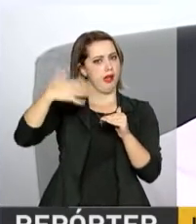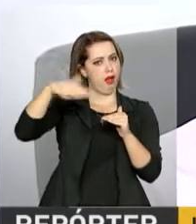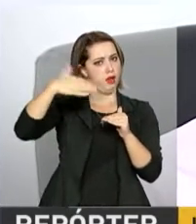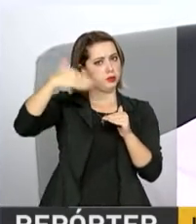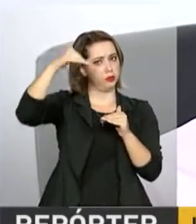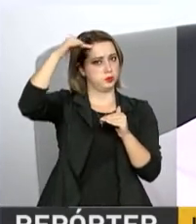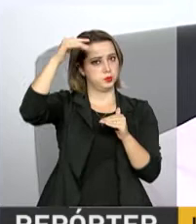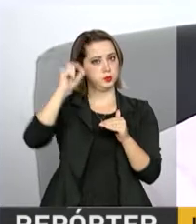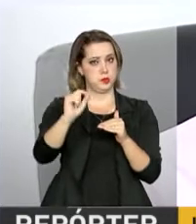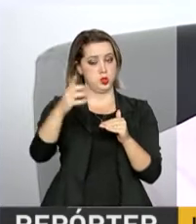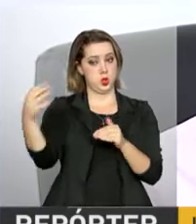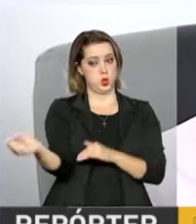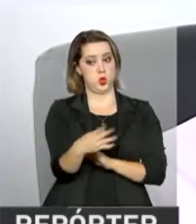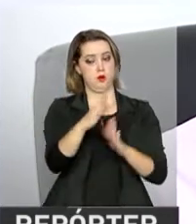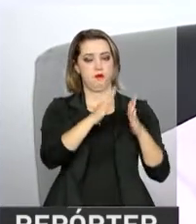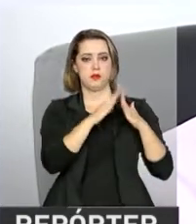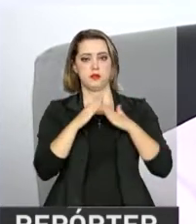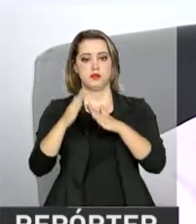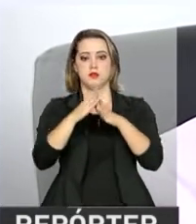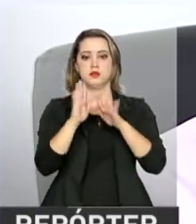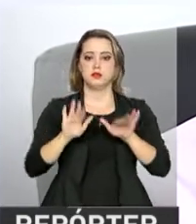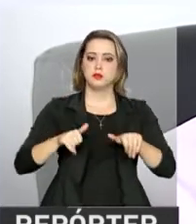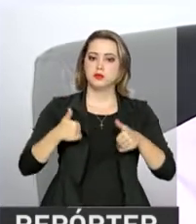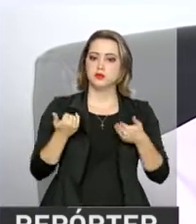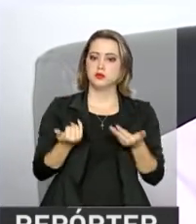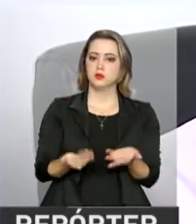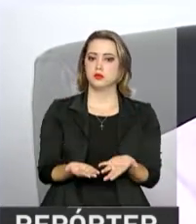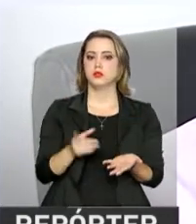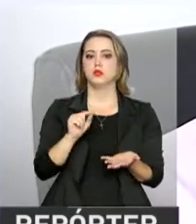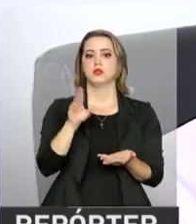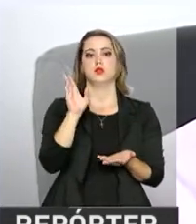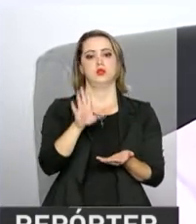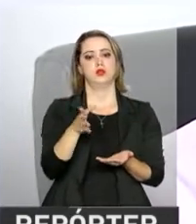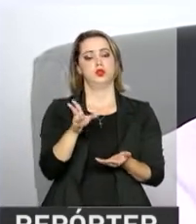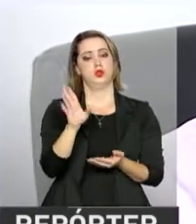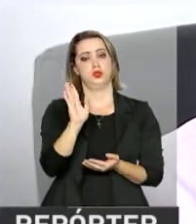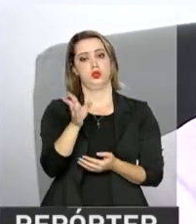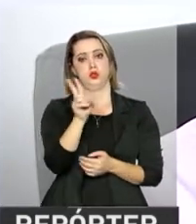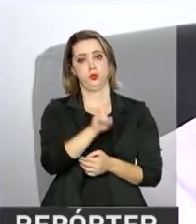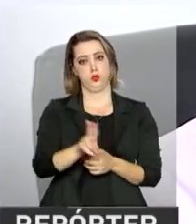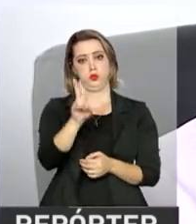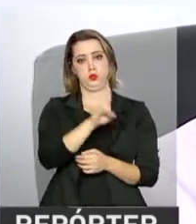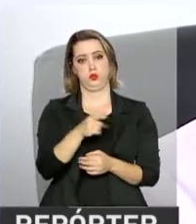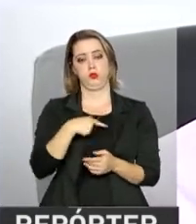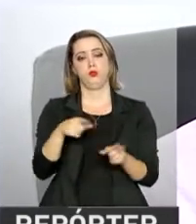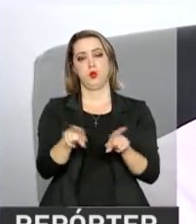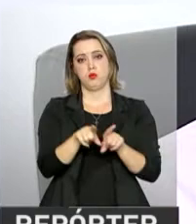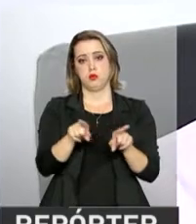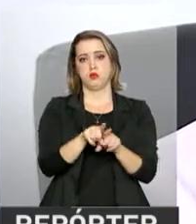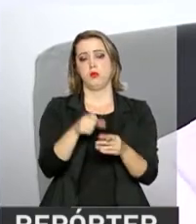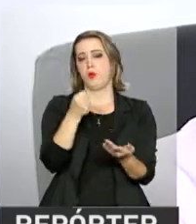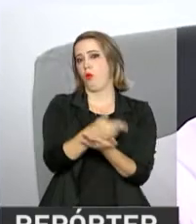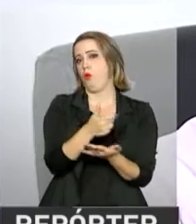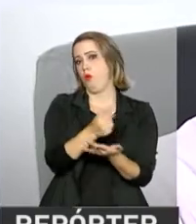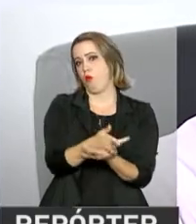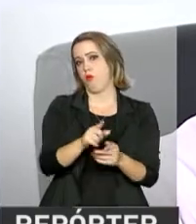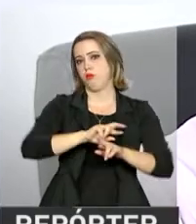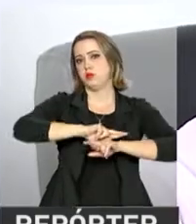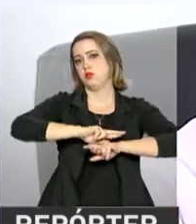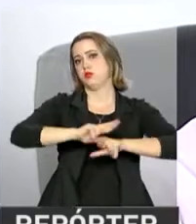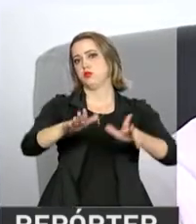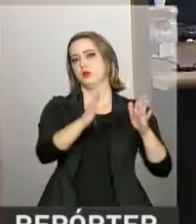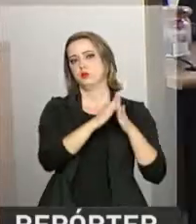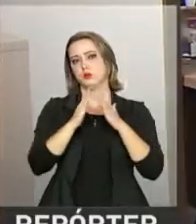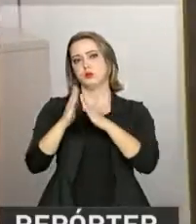de imóveis novos e, consequentemente, alguns desses clientes são de imóveis usados, que vão colocar esses imóveis à venda e gira toda a engrenagem do